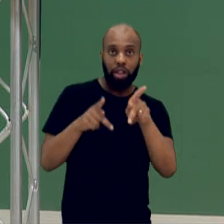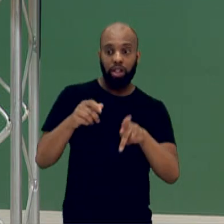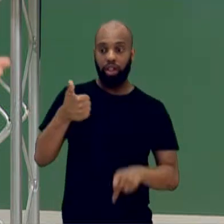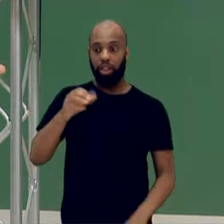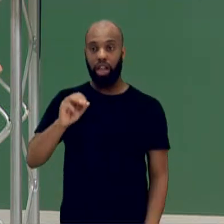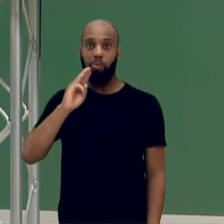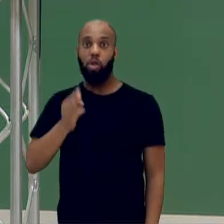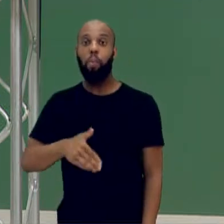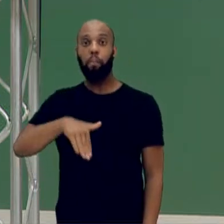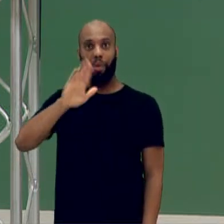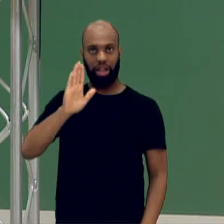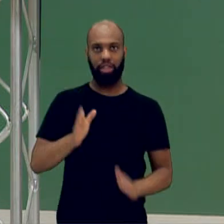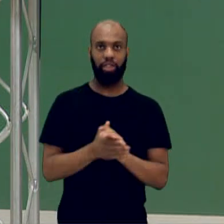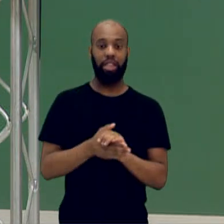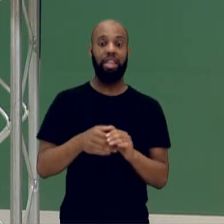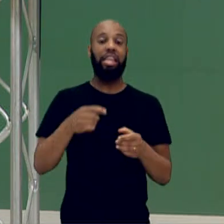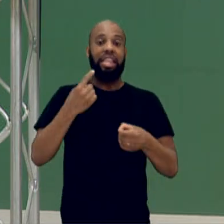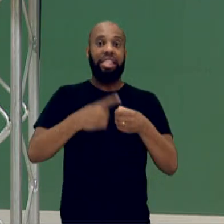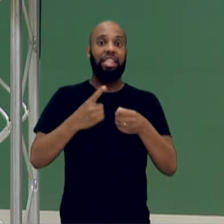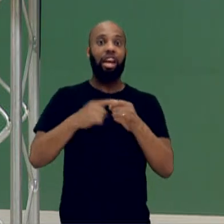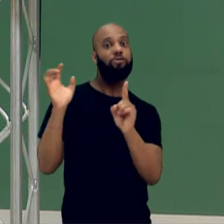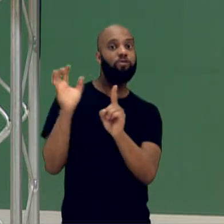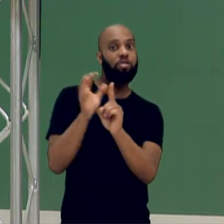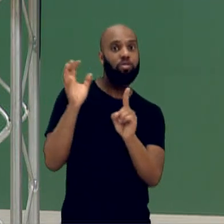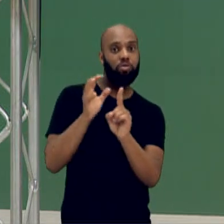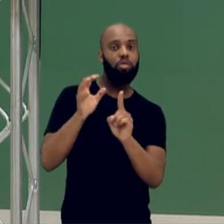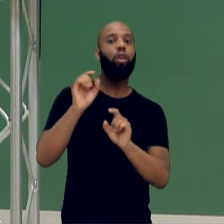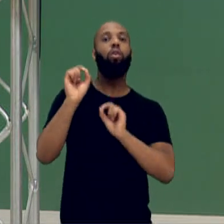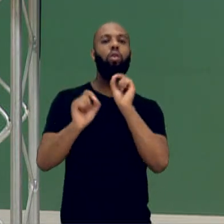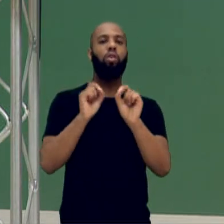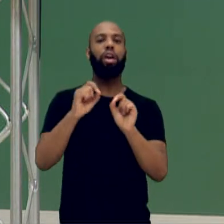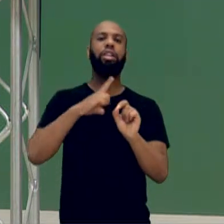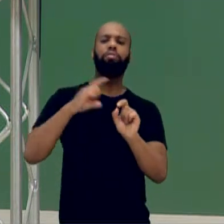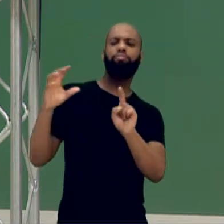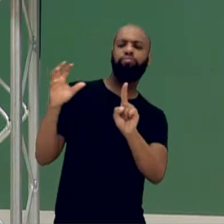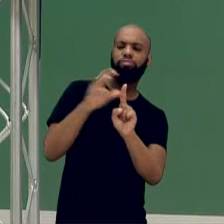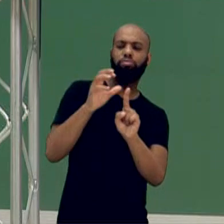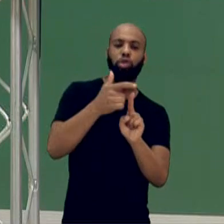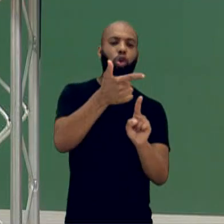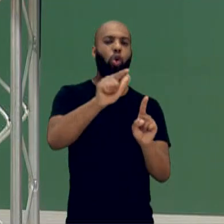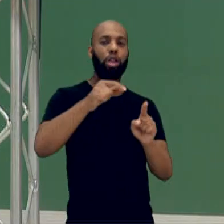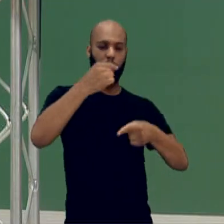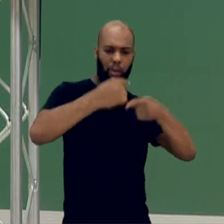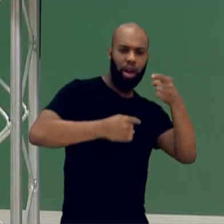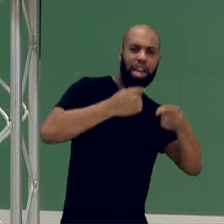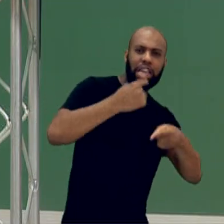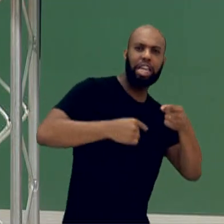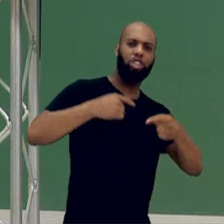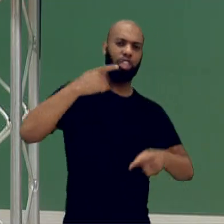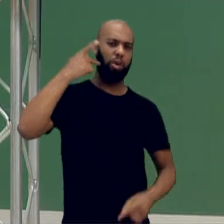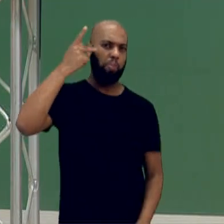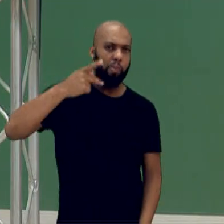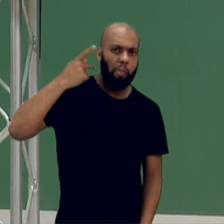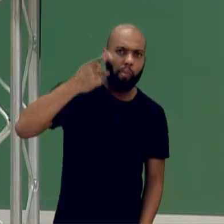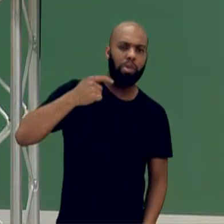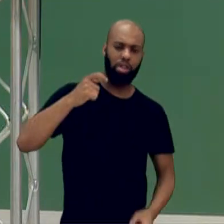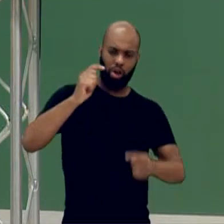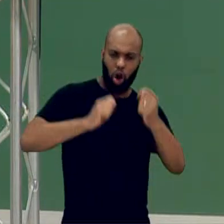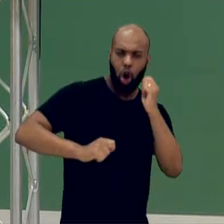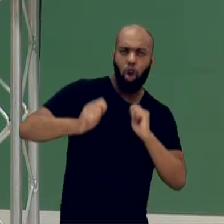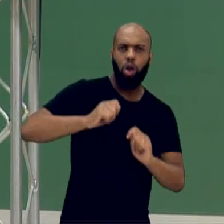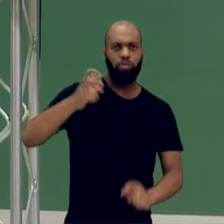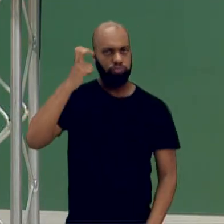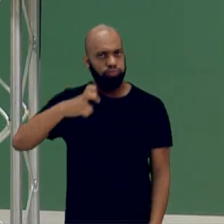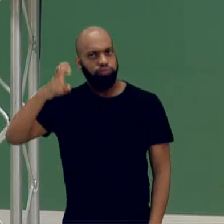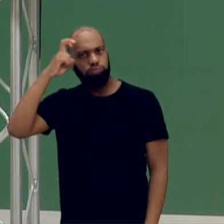os 10 milhões. Cidades globais são aquelas que exercem influência política, econômica, cultural no mundo